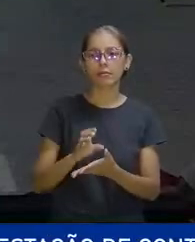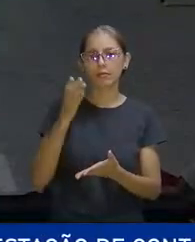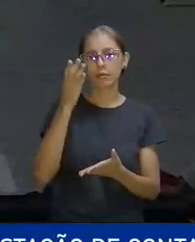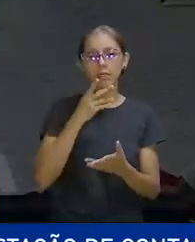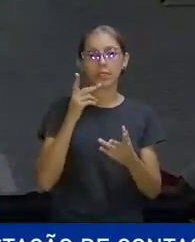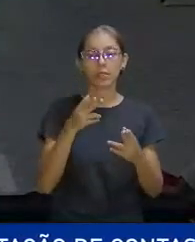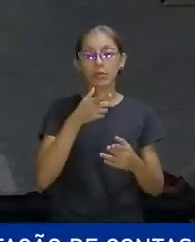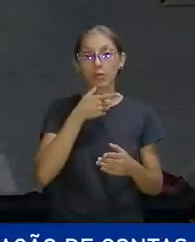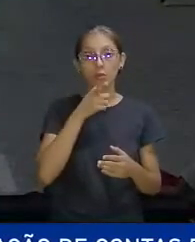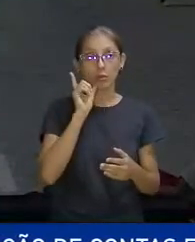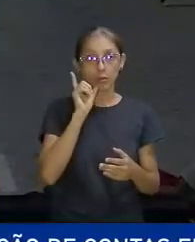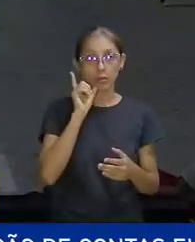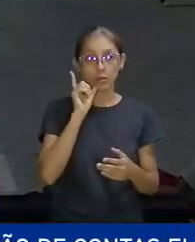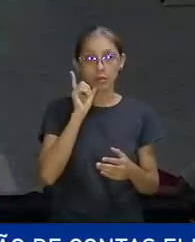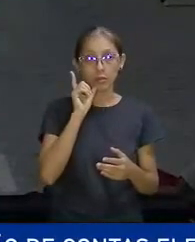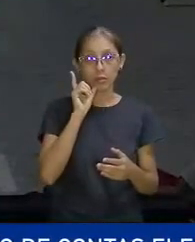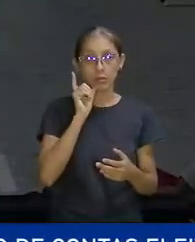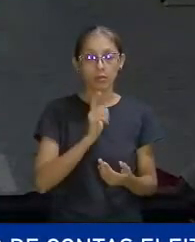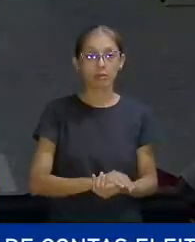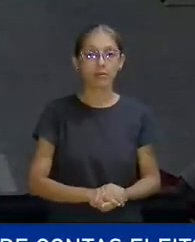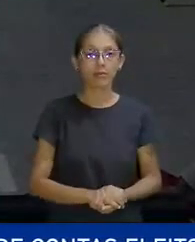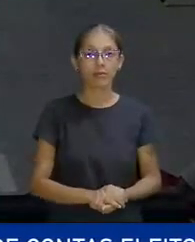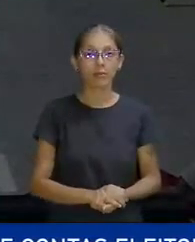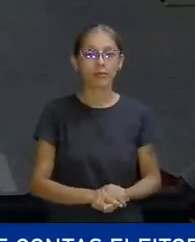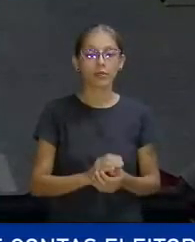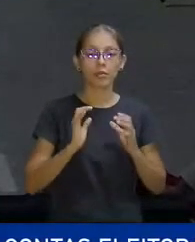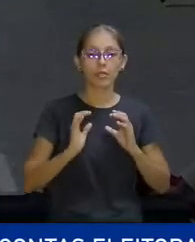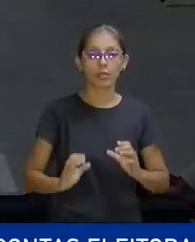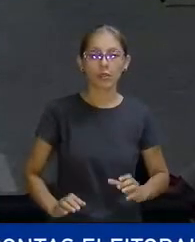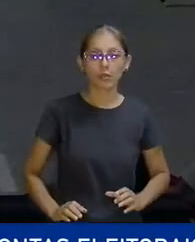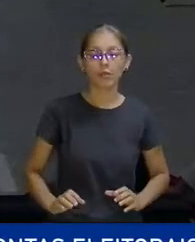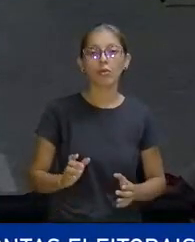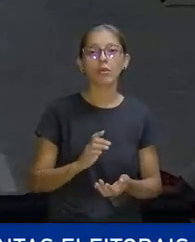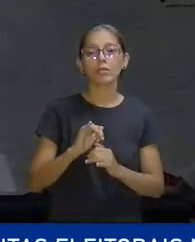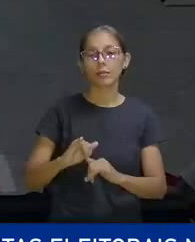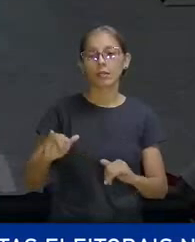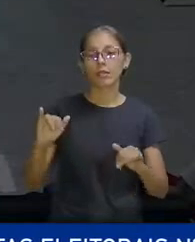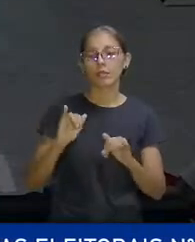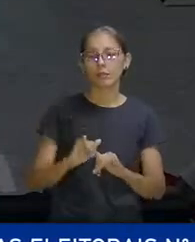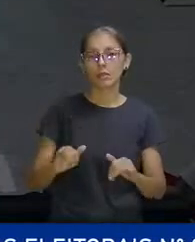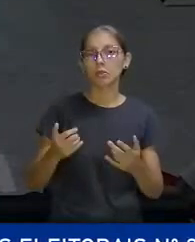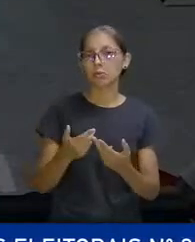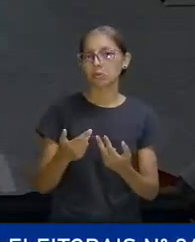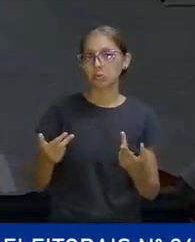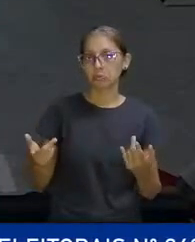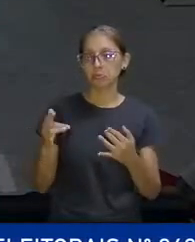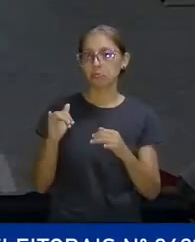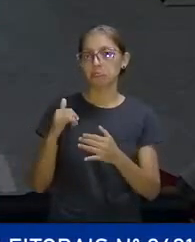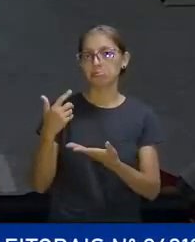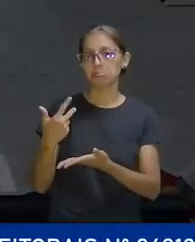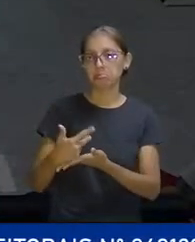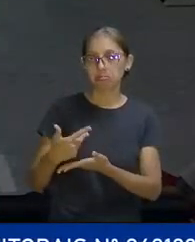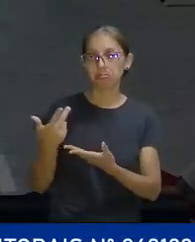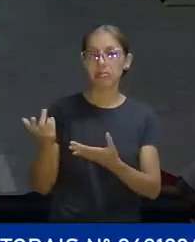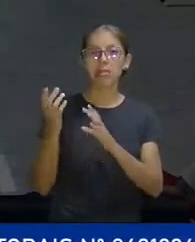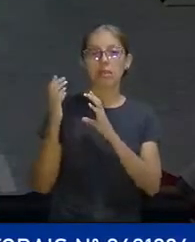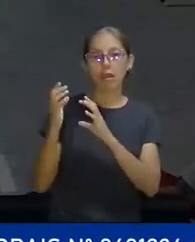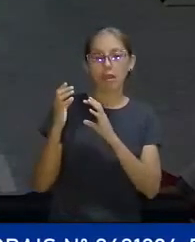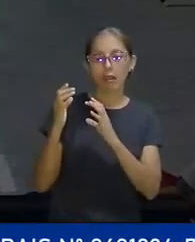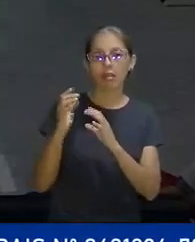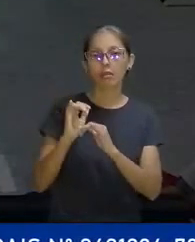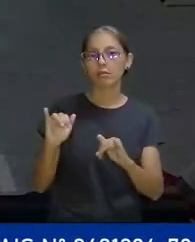nós tivemos a prestação de contas de coordenador de campanha, a situação dos chamados contratos